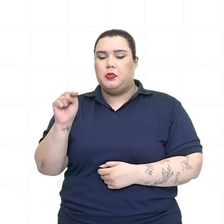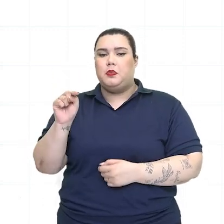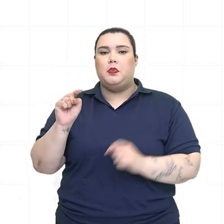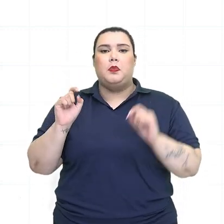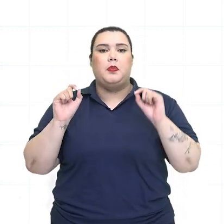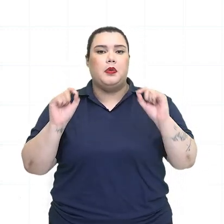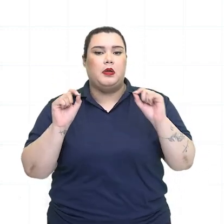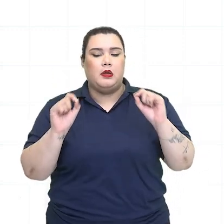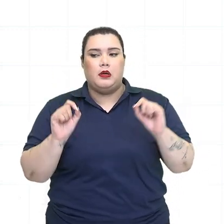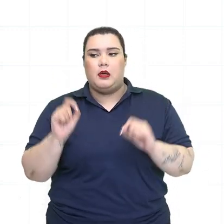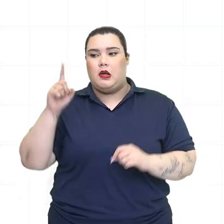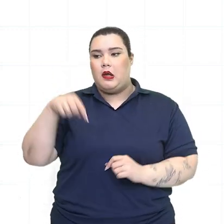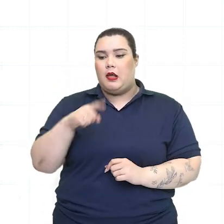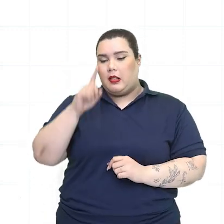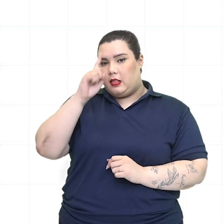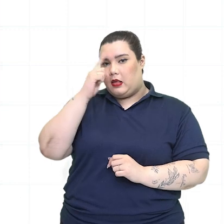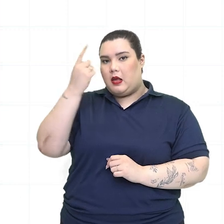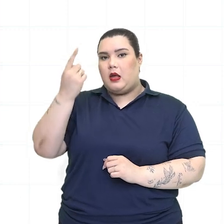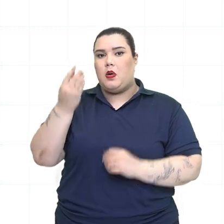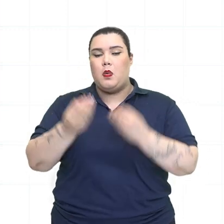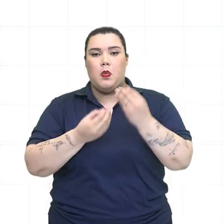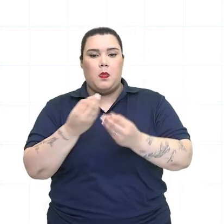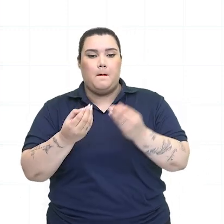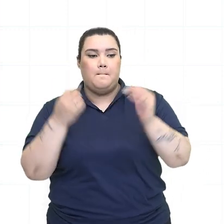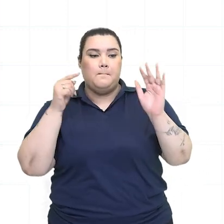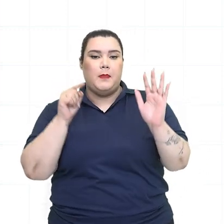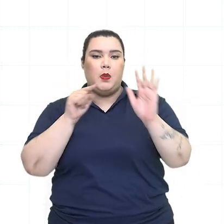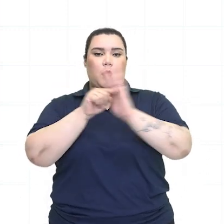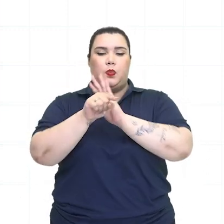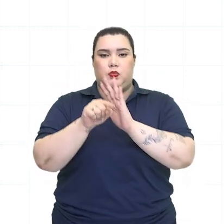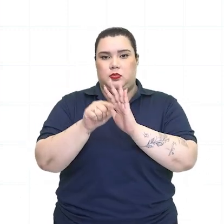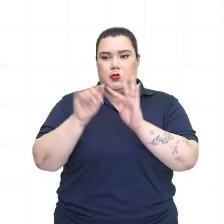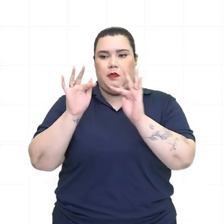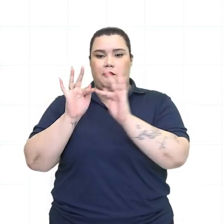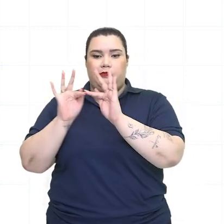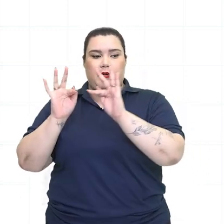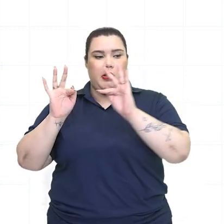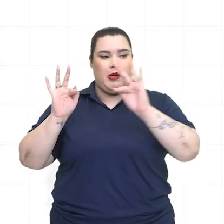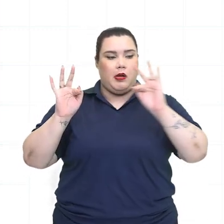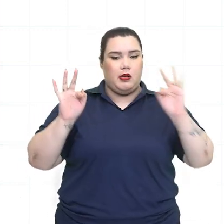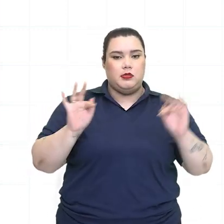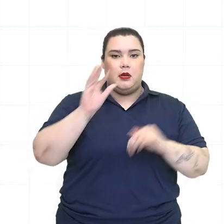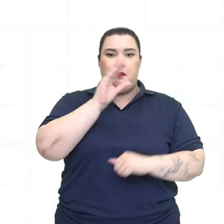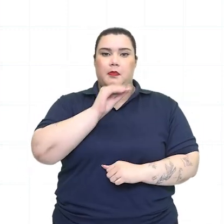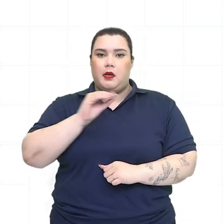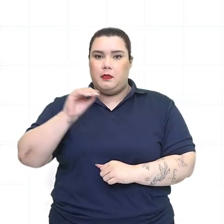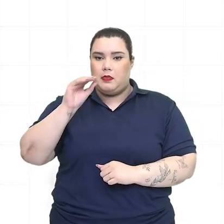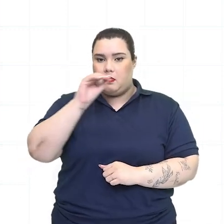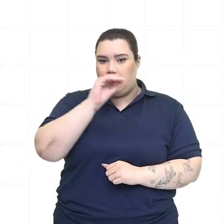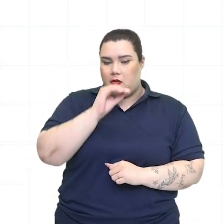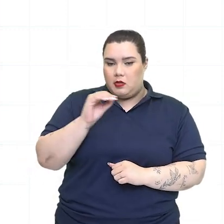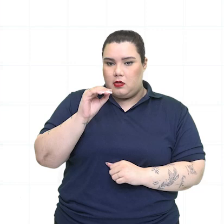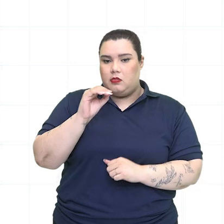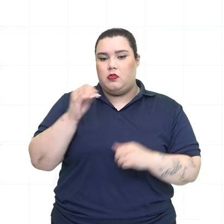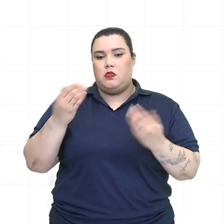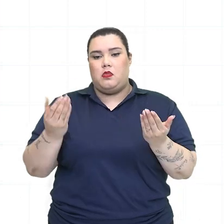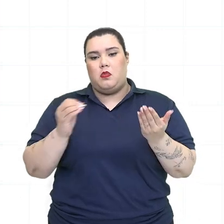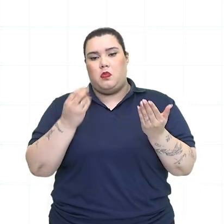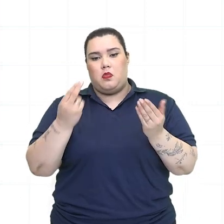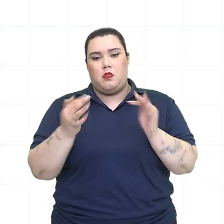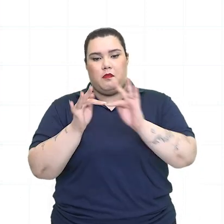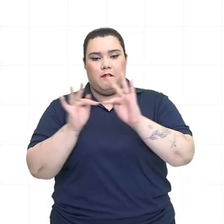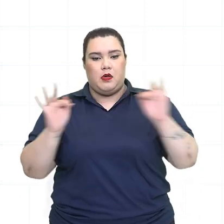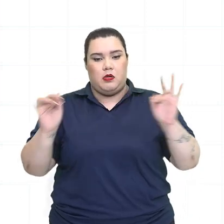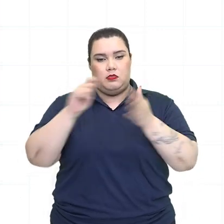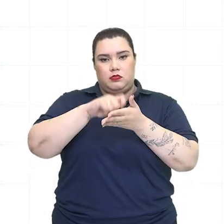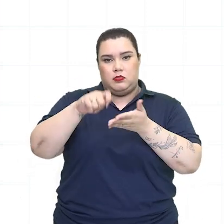aí dar a ideia de uma pergunta. Você vai fazer, né, falar, mencionar uma